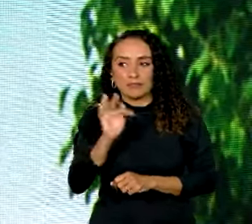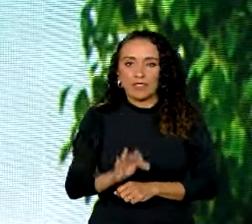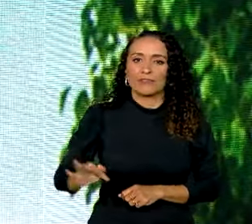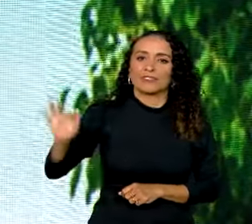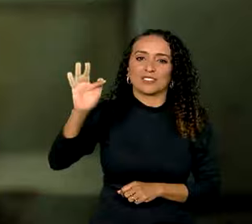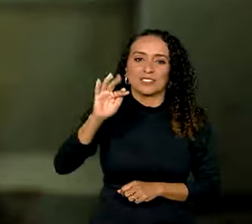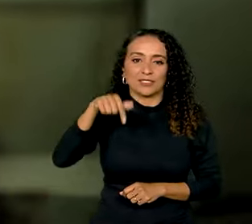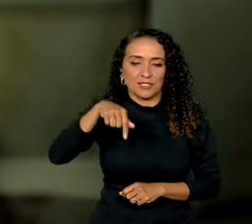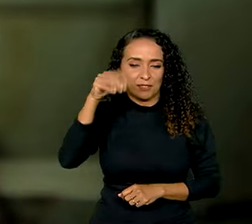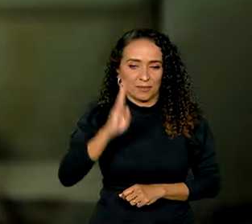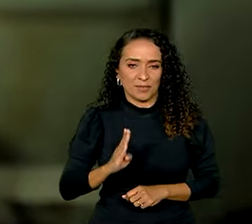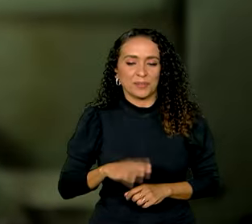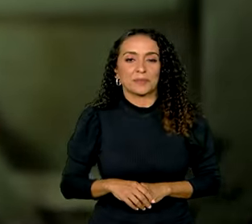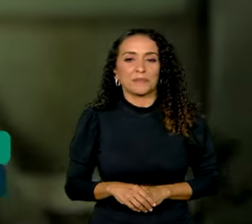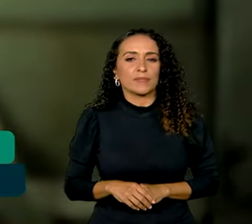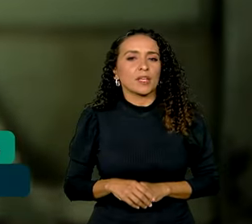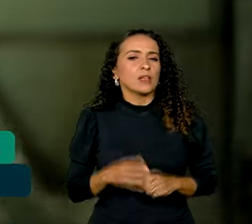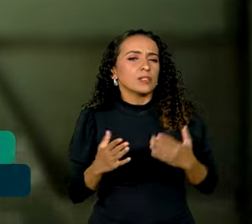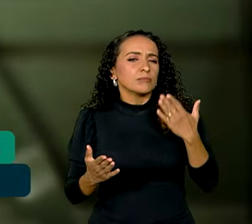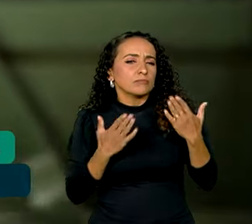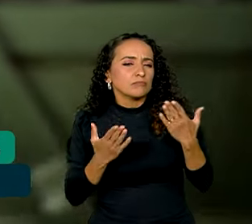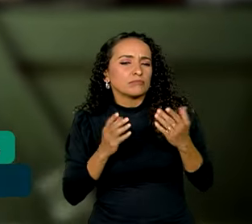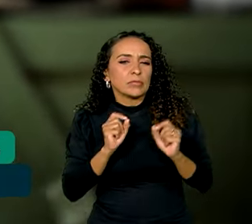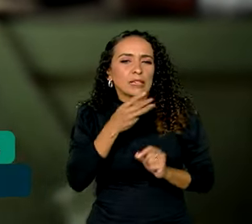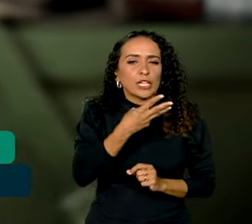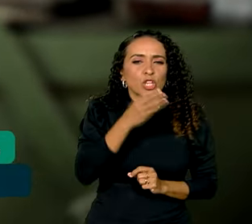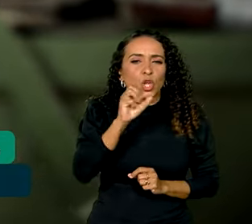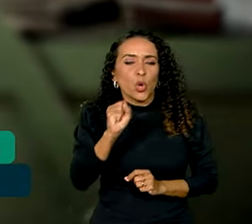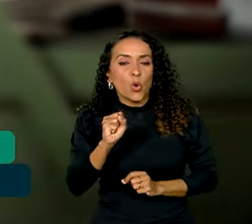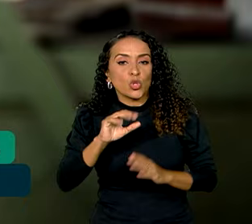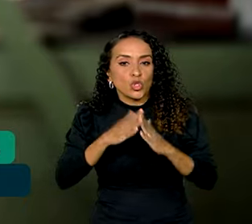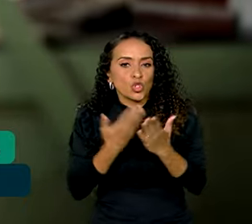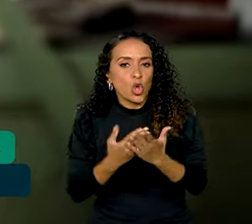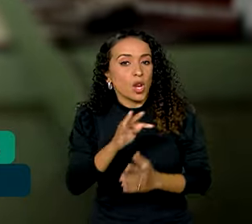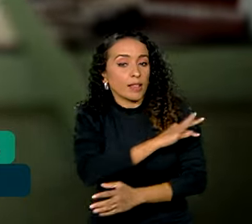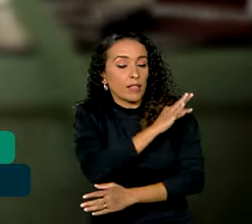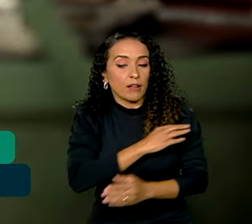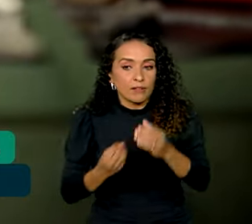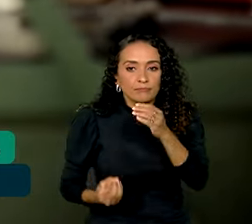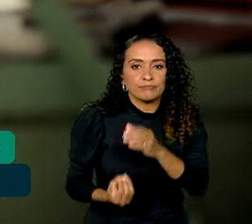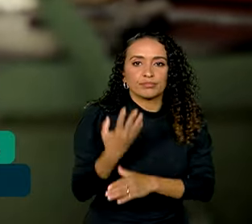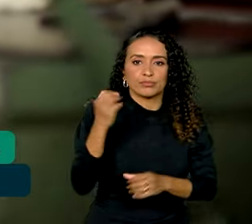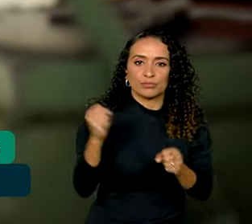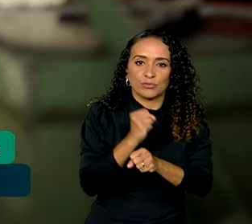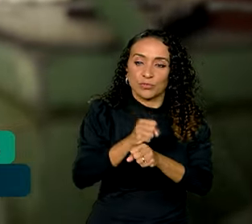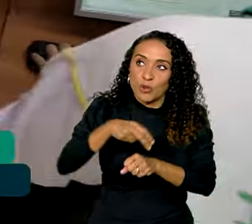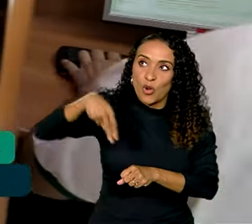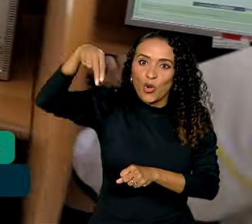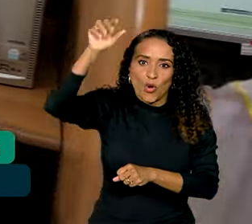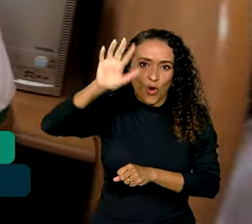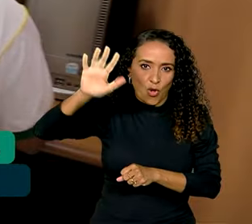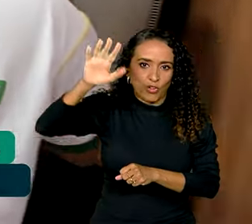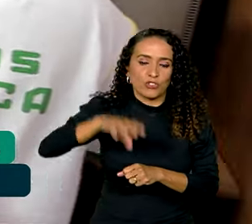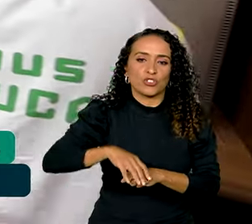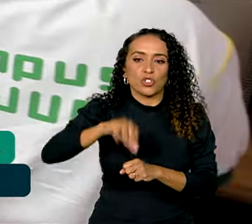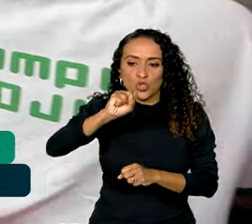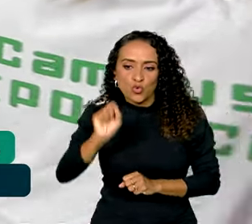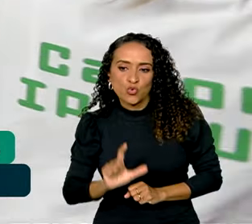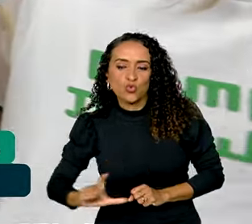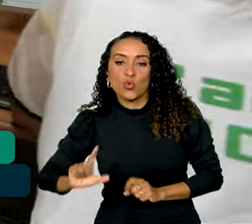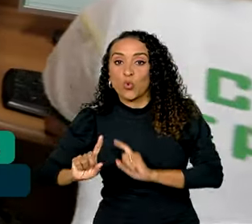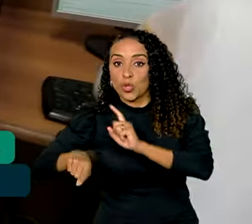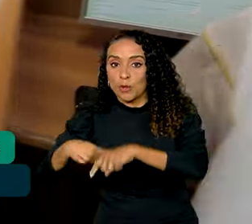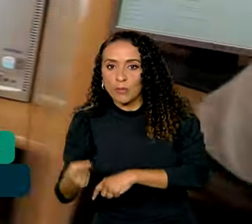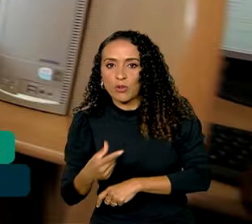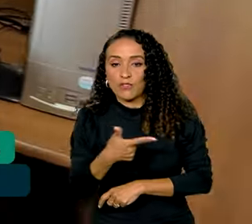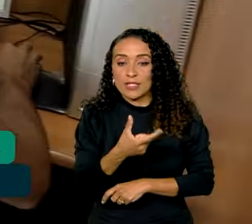federação deste país. A previsão é que 38 escolas técnicas sejam construídas na região Nordeste. O Sudeste vem em seguida